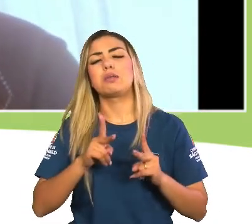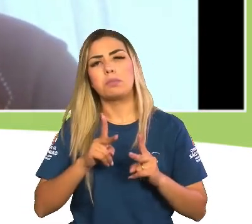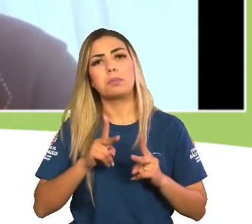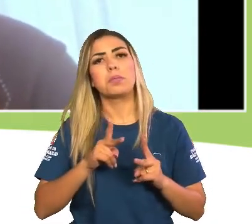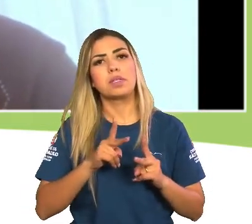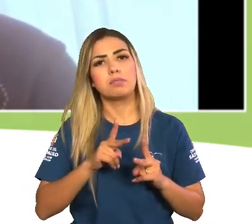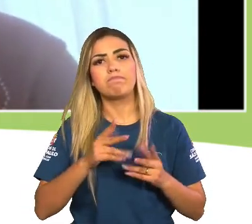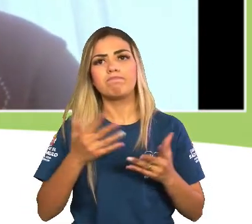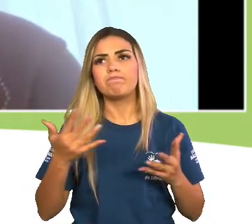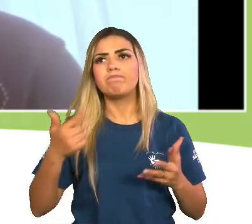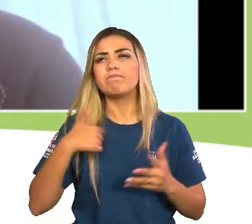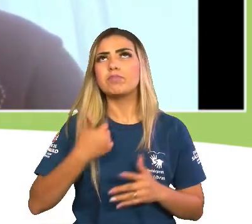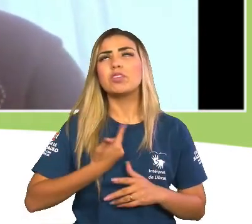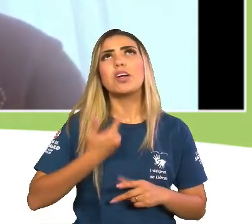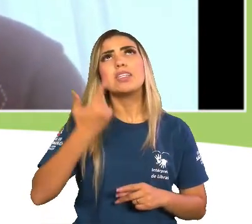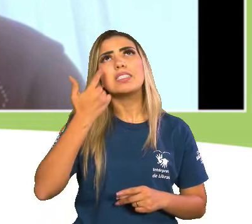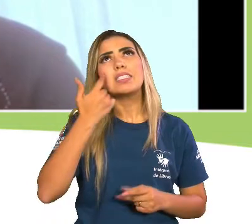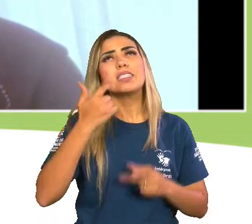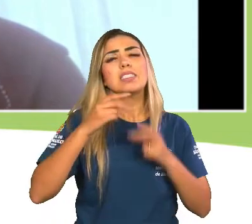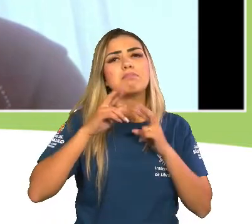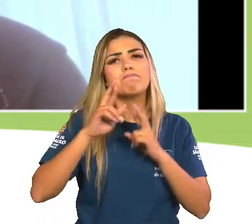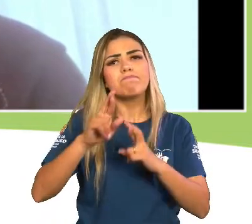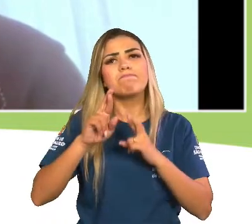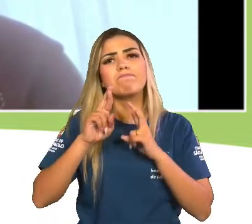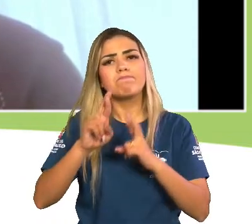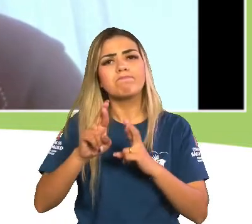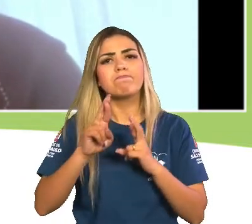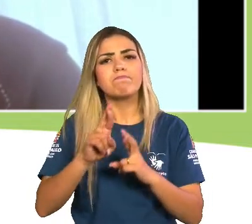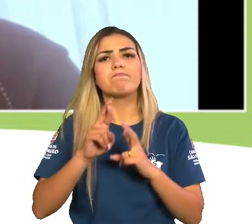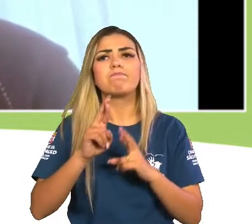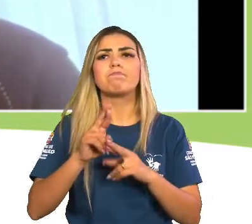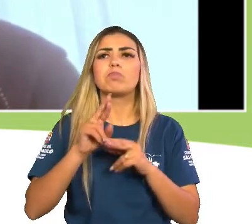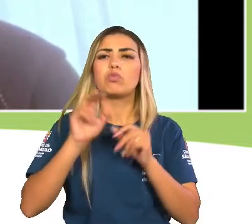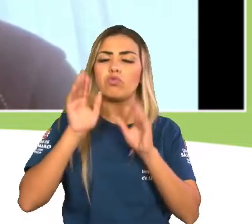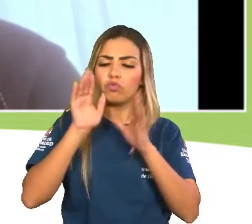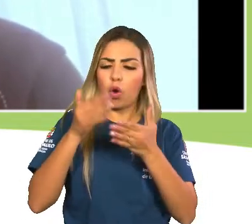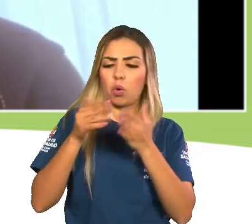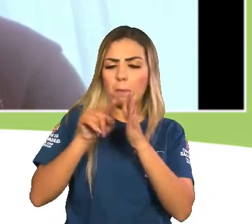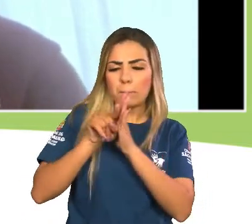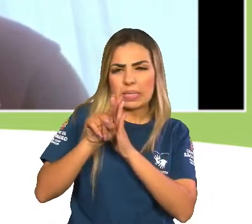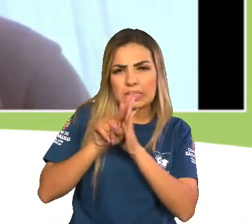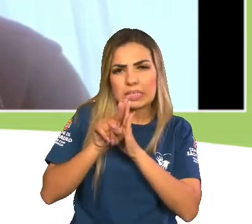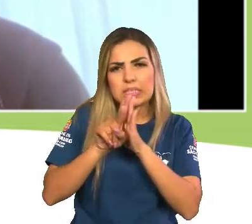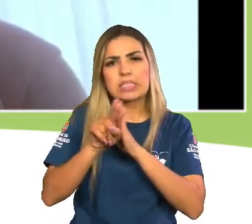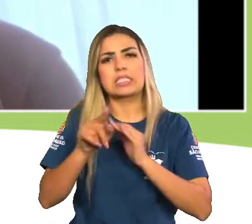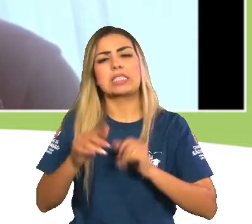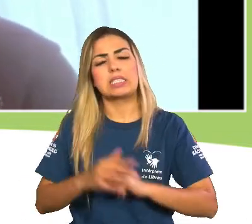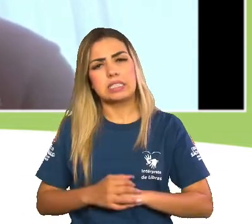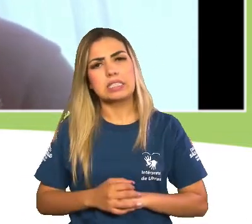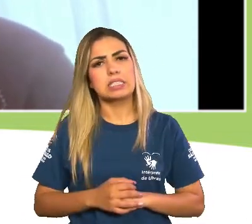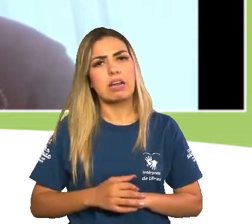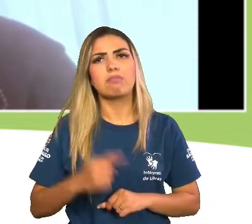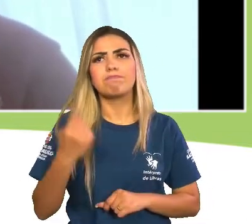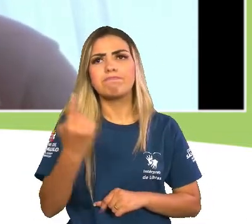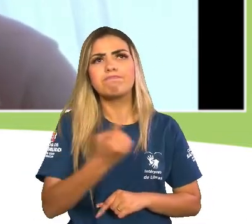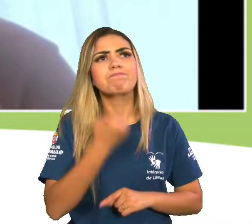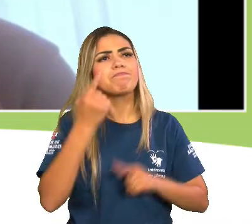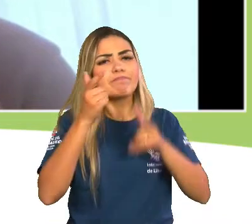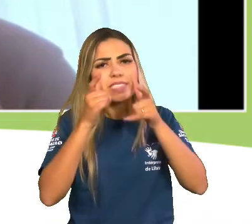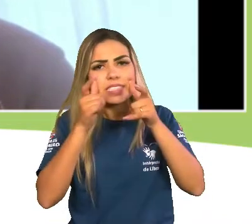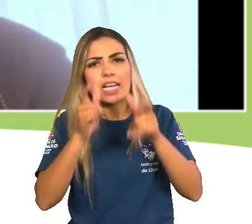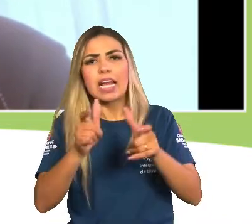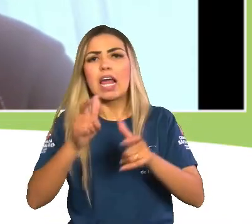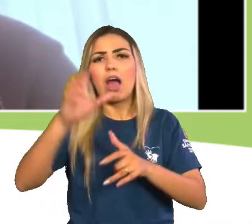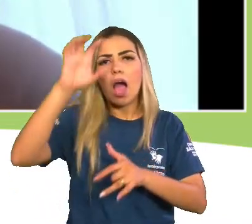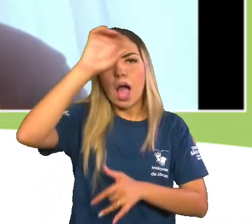sempre pensamos em fazer pesquisa e sempre estivemos, né, interessados em